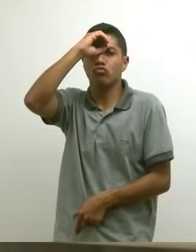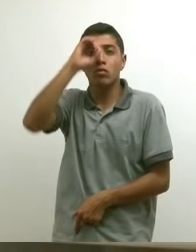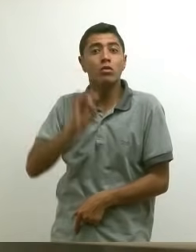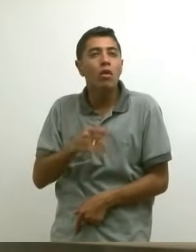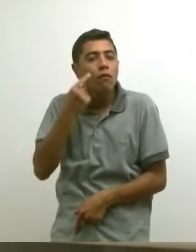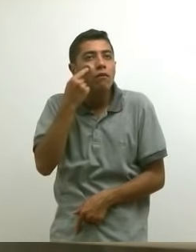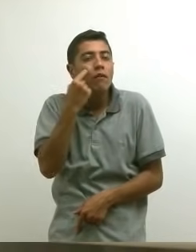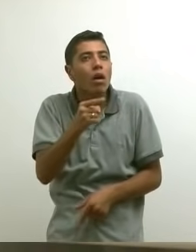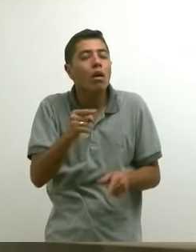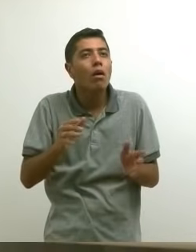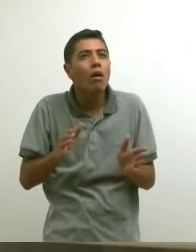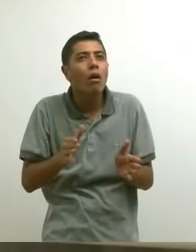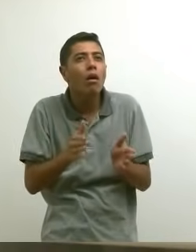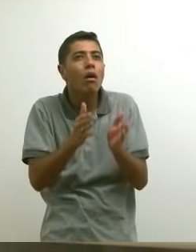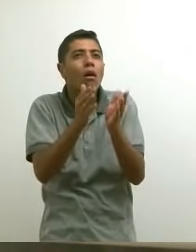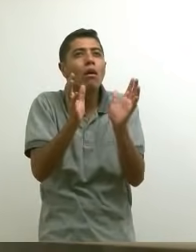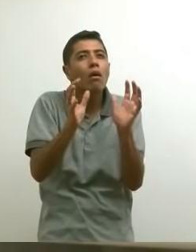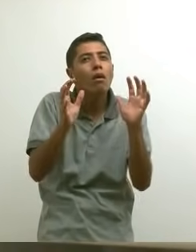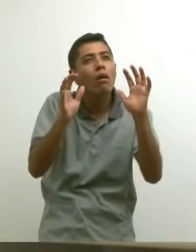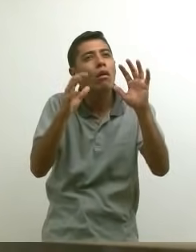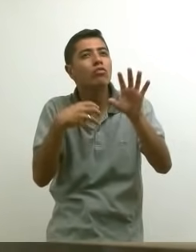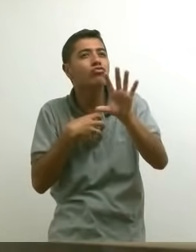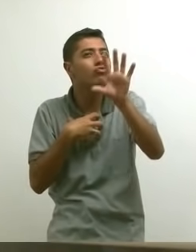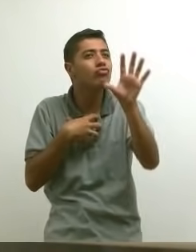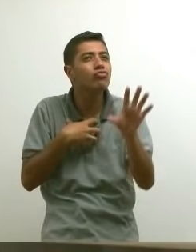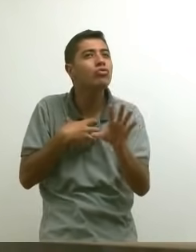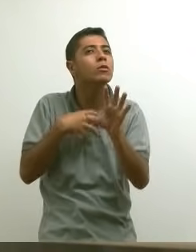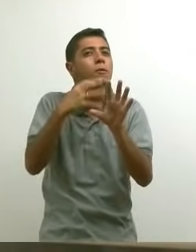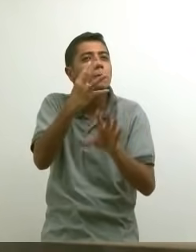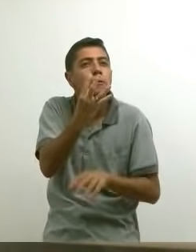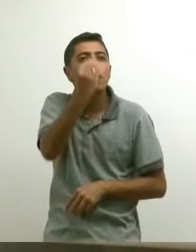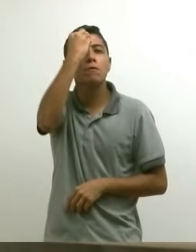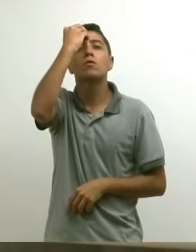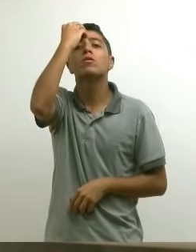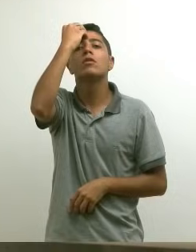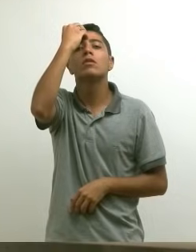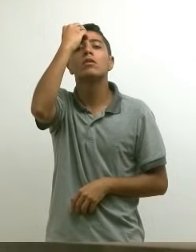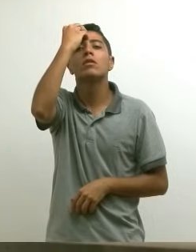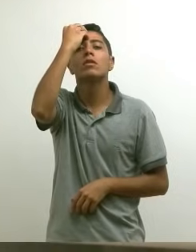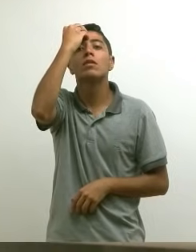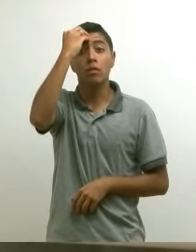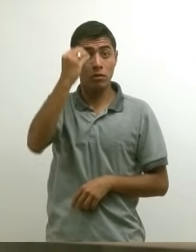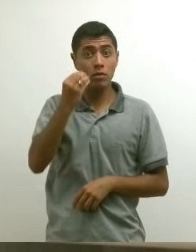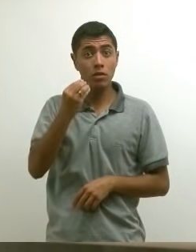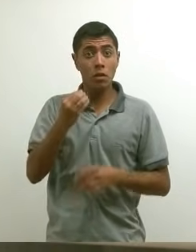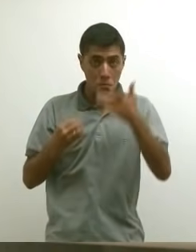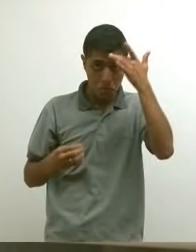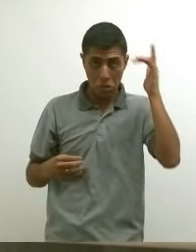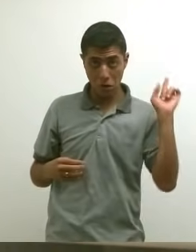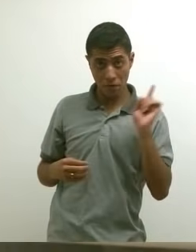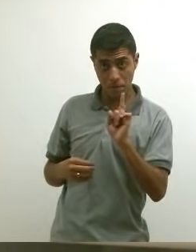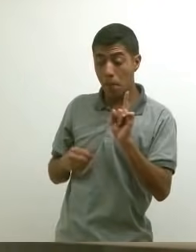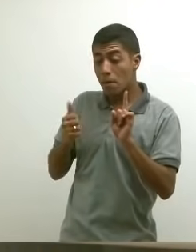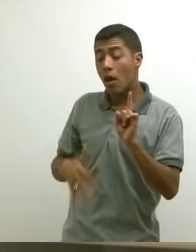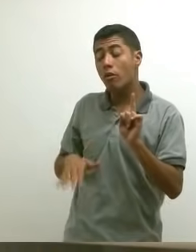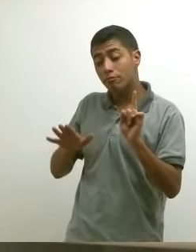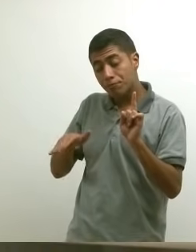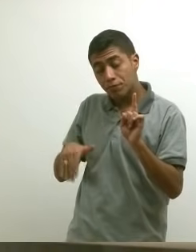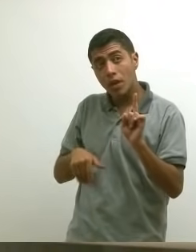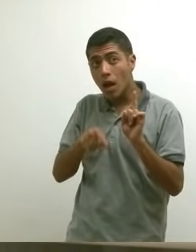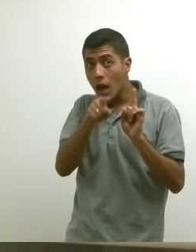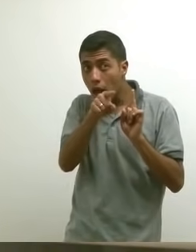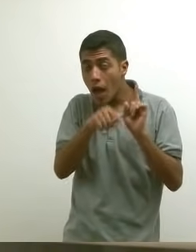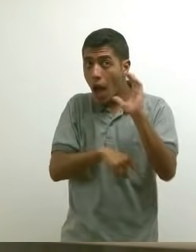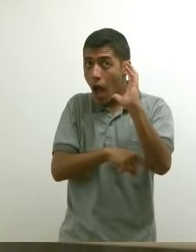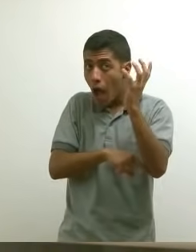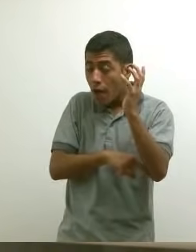conceito governo ea segunda gabeira internada no primeiro porque o ângulo local é completamente diferente as coisas são diferentes